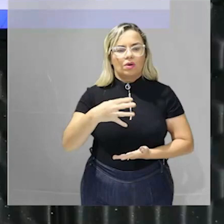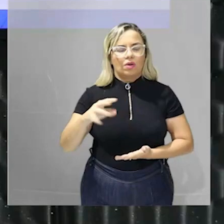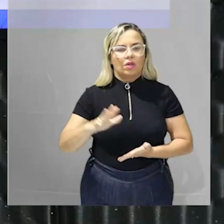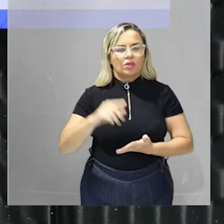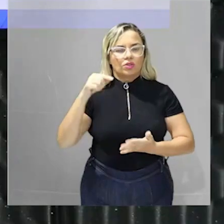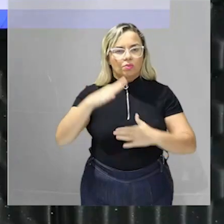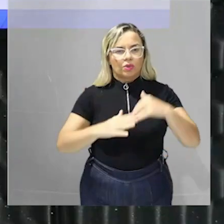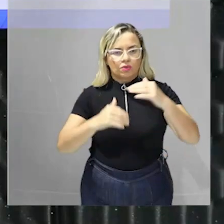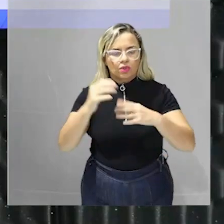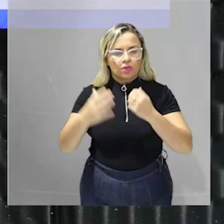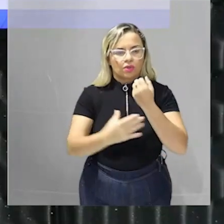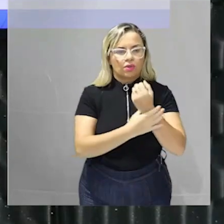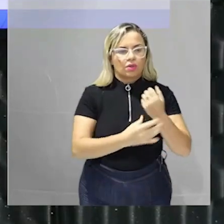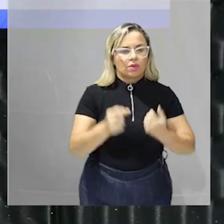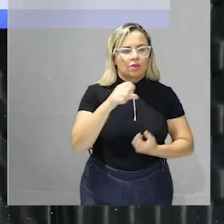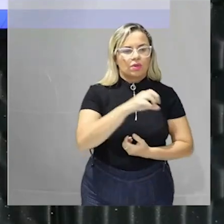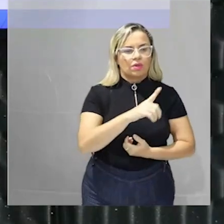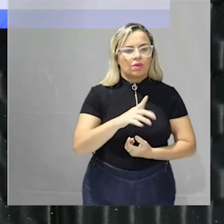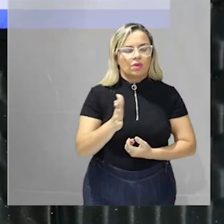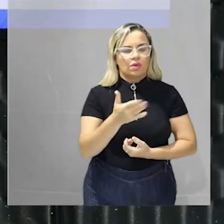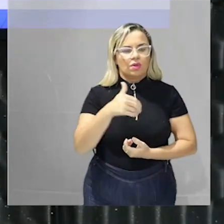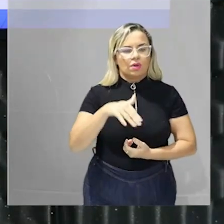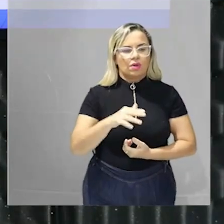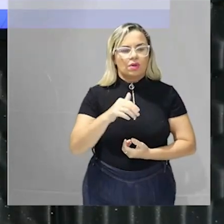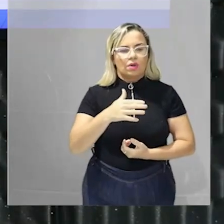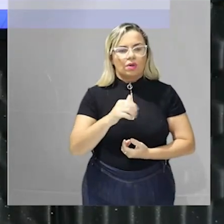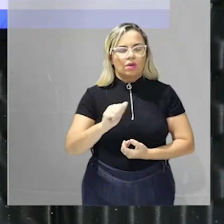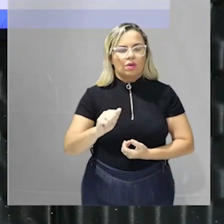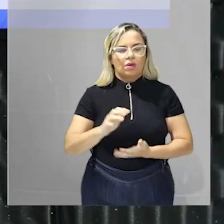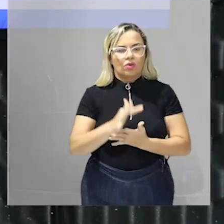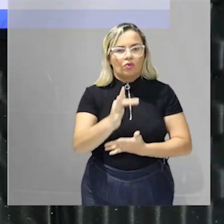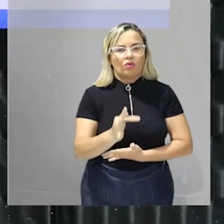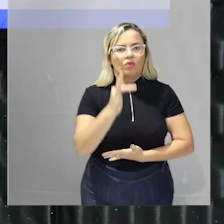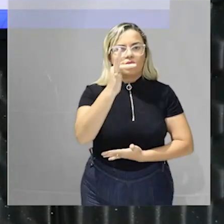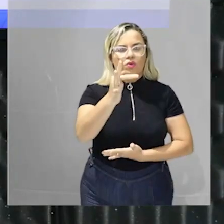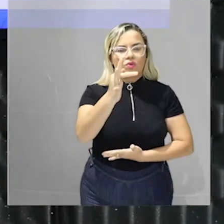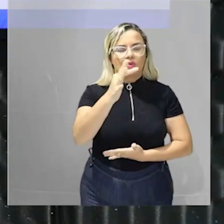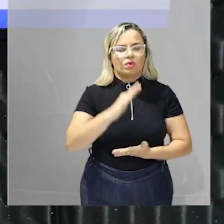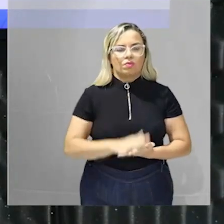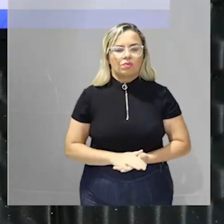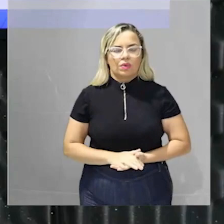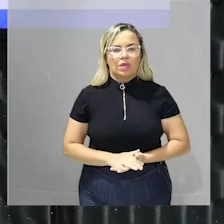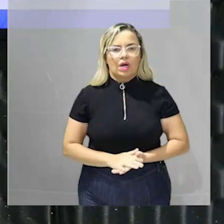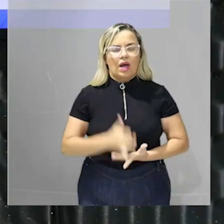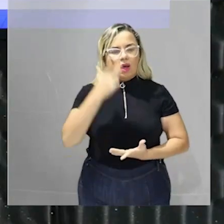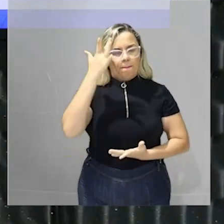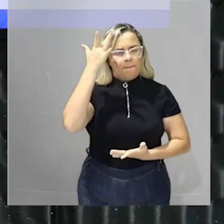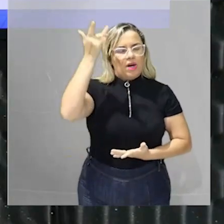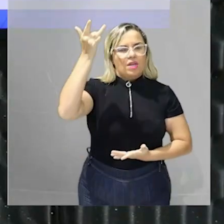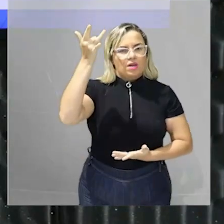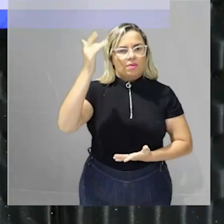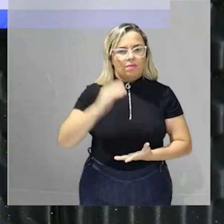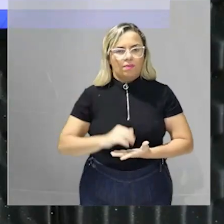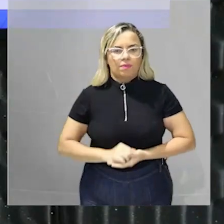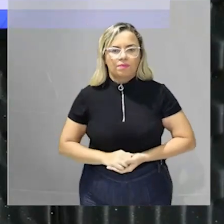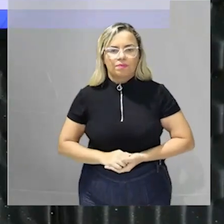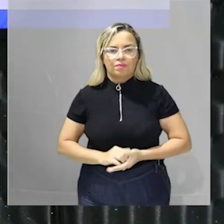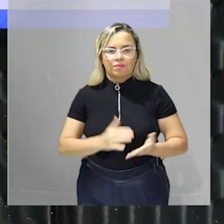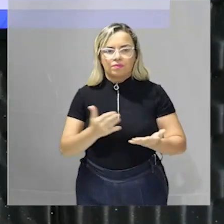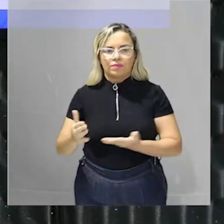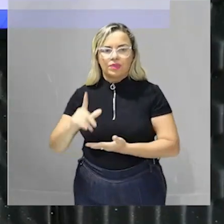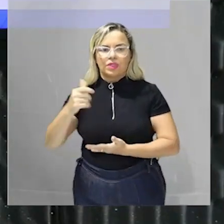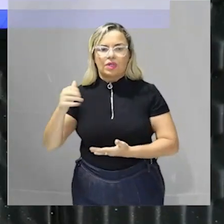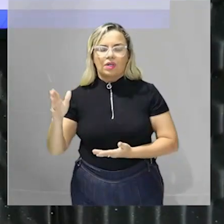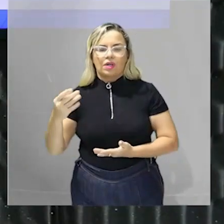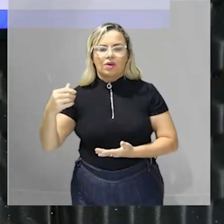segurança. El mañana, estou me referindo ao futuro, amanhã. La